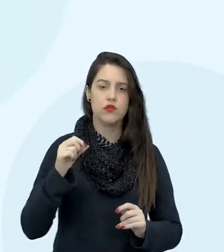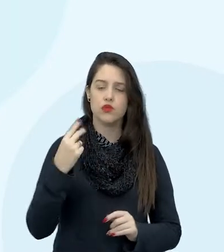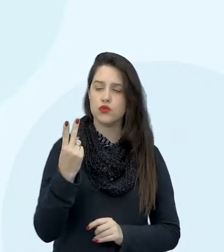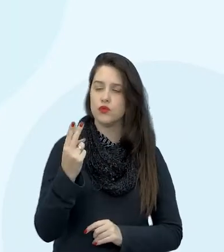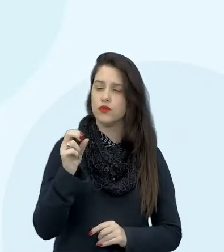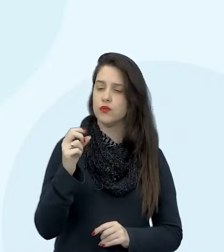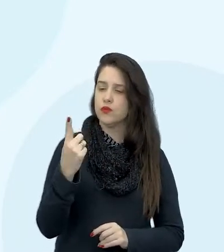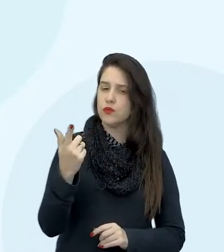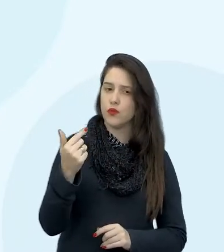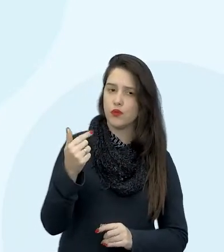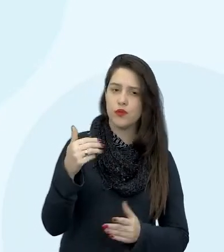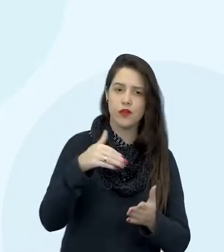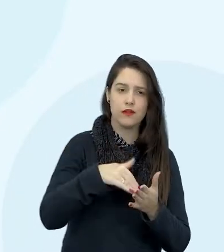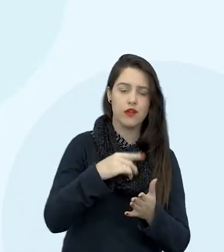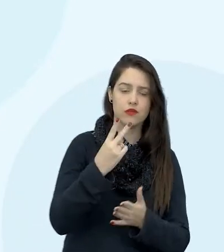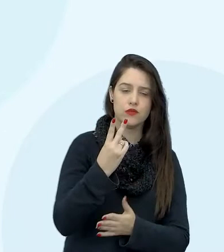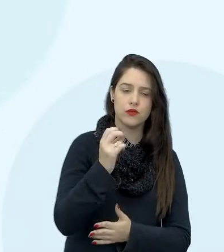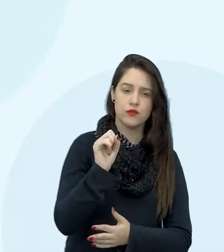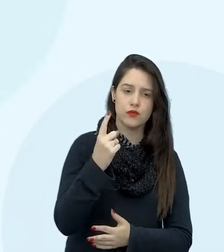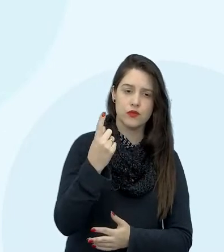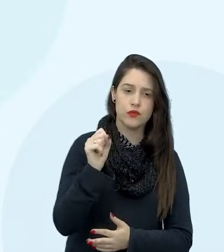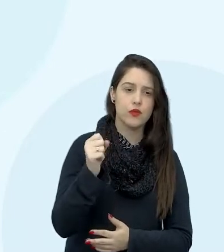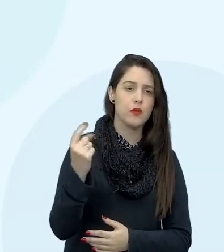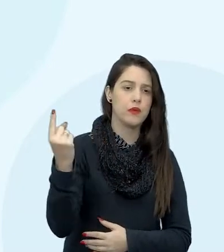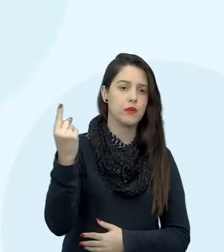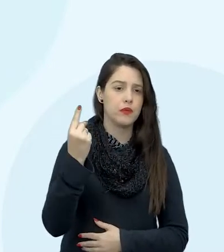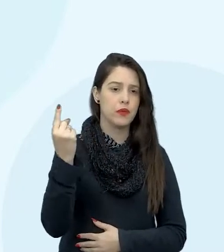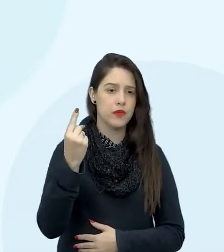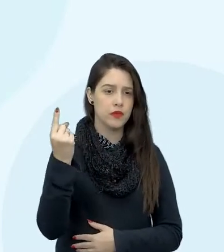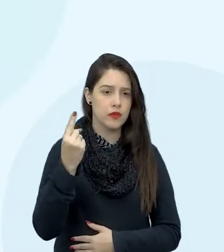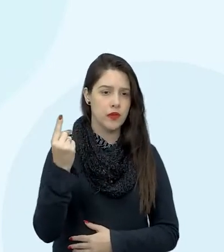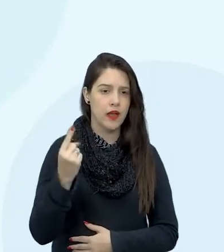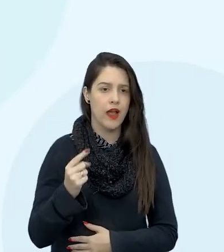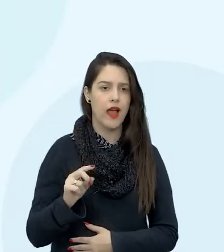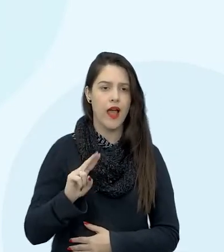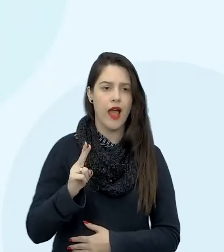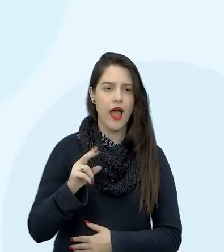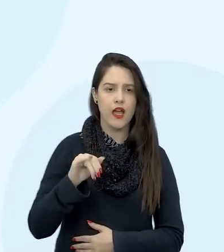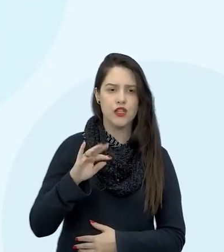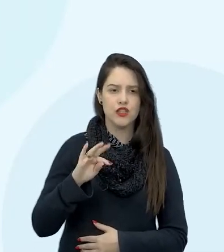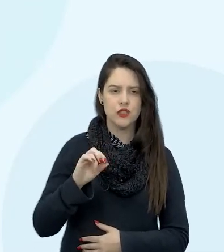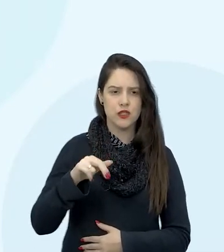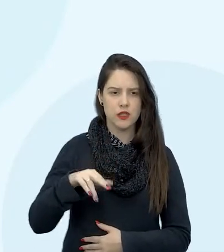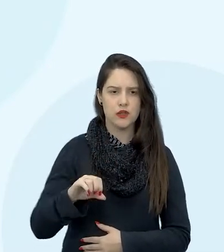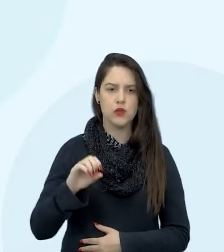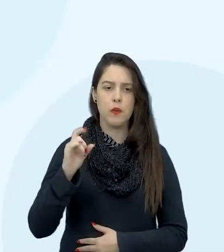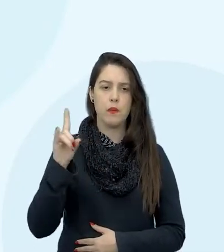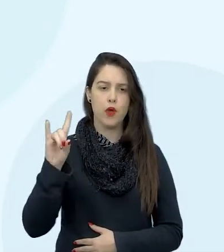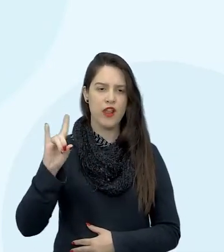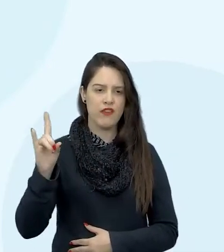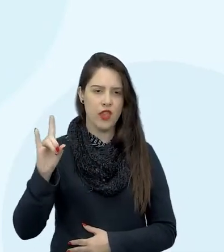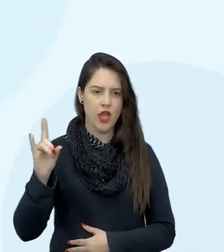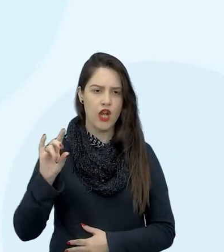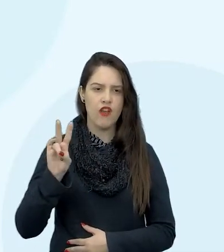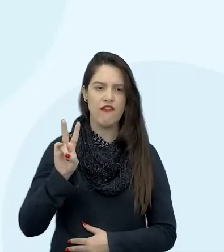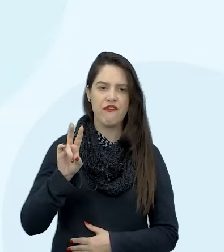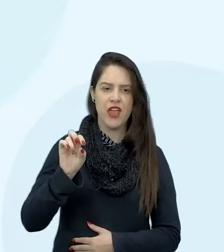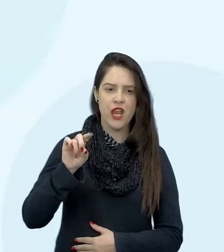a 2018, a gente tem em primeiro lugar os povos haitianos, bolivianos, venezuelanos,